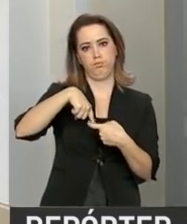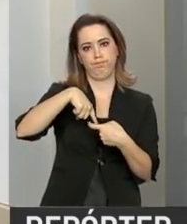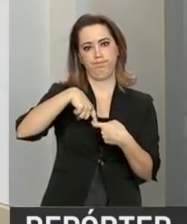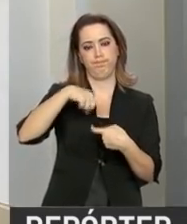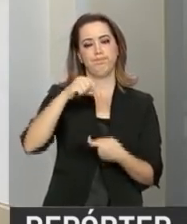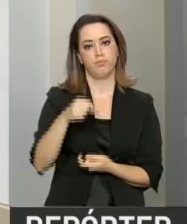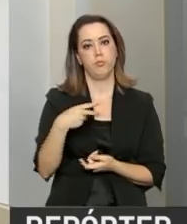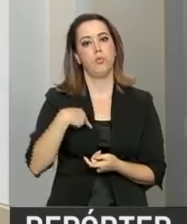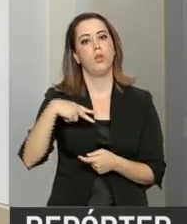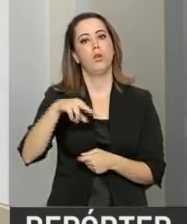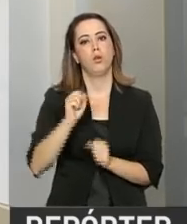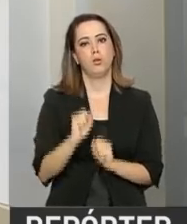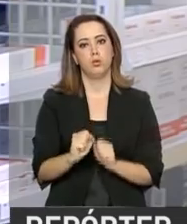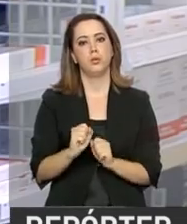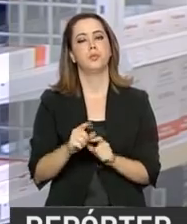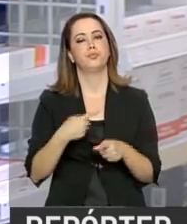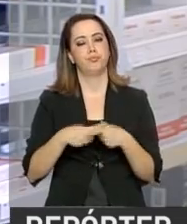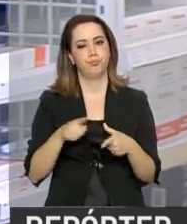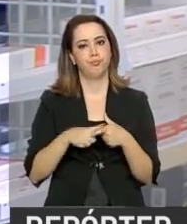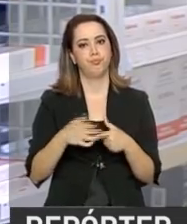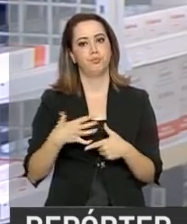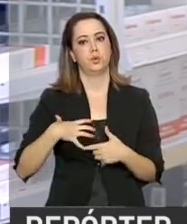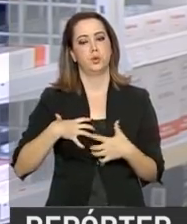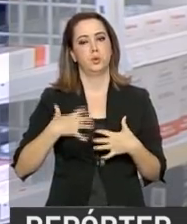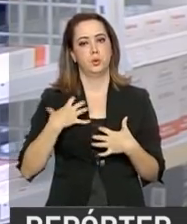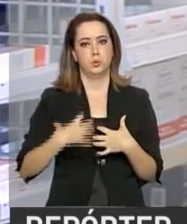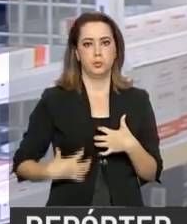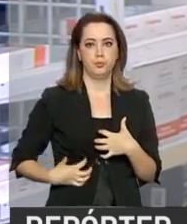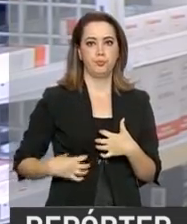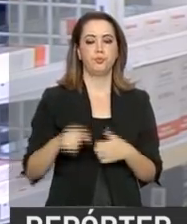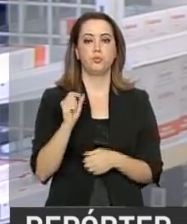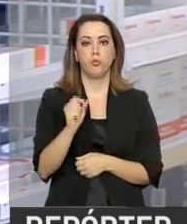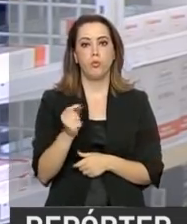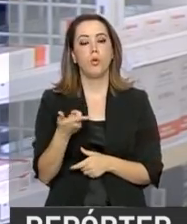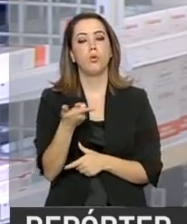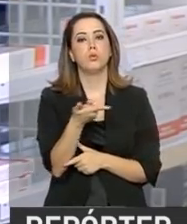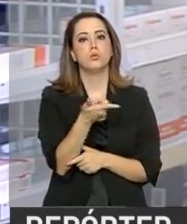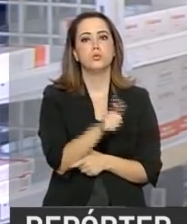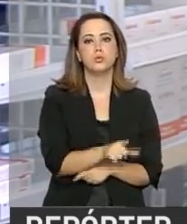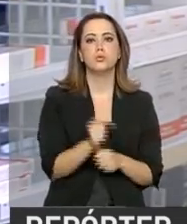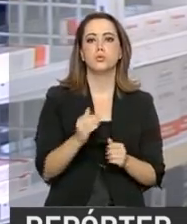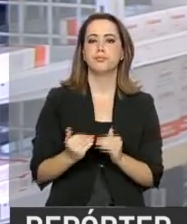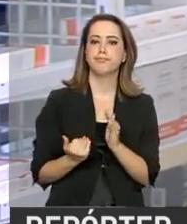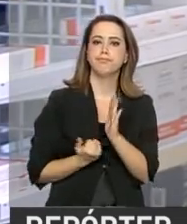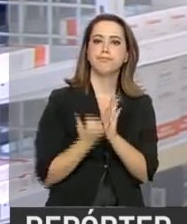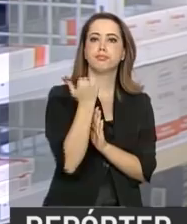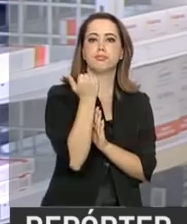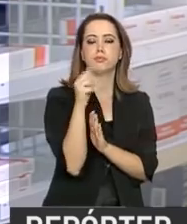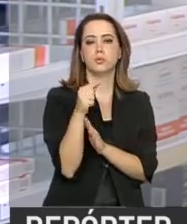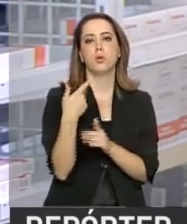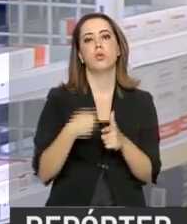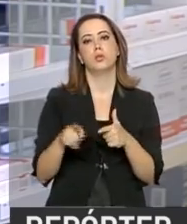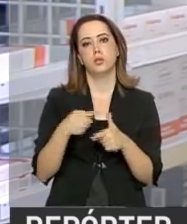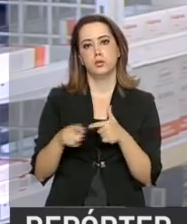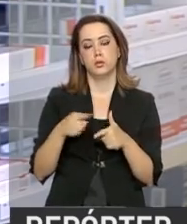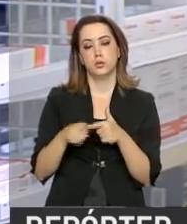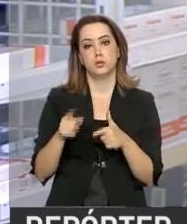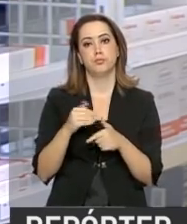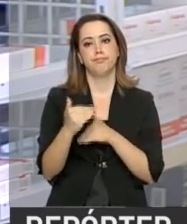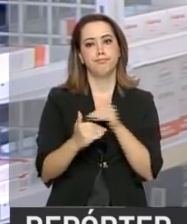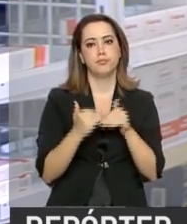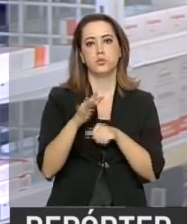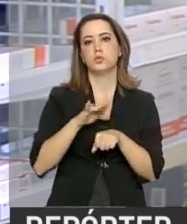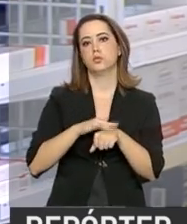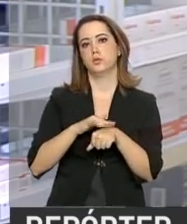risco de complicações como embolia pulmonar alguns fatores podem aumentar a probabilidade de uma mulher desenvolver trombose por causa